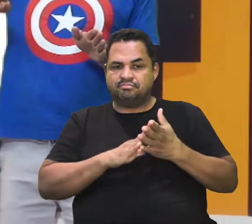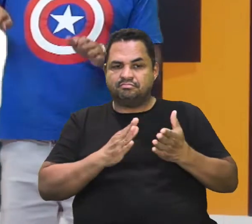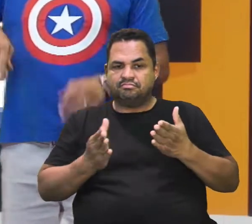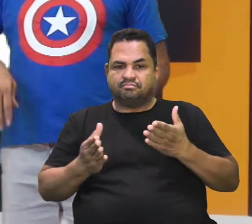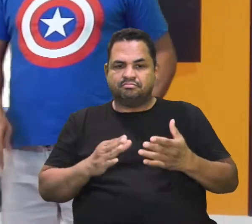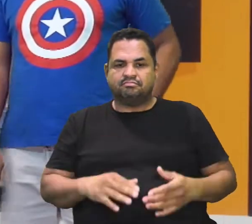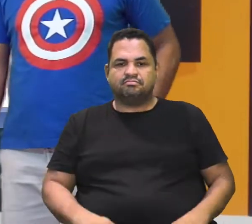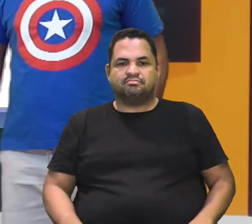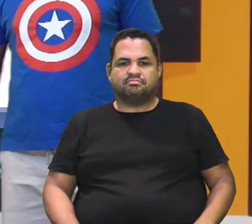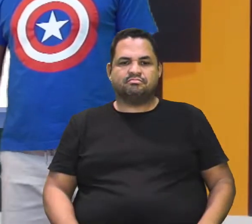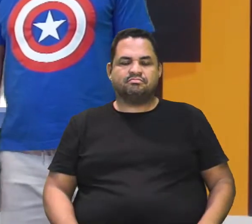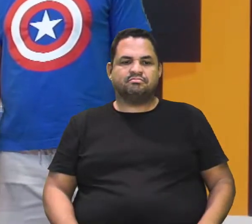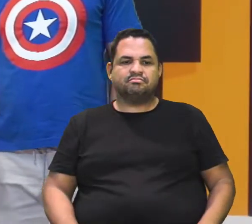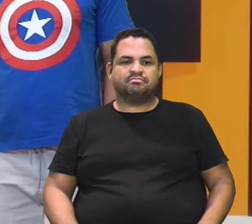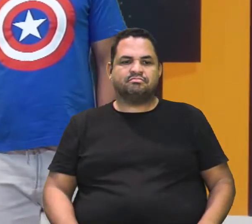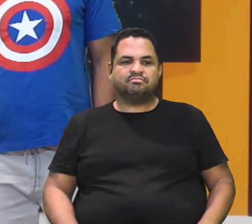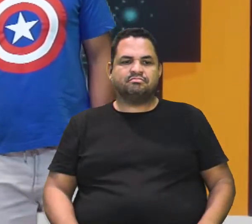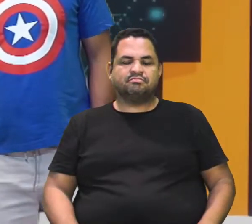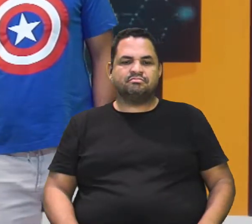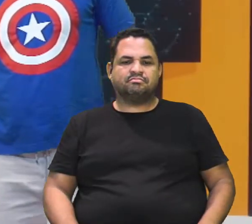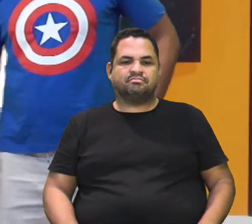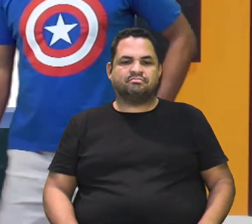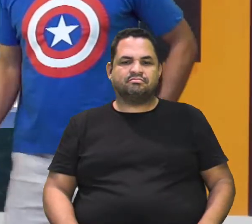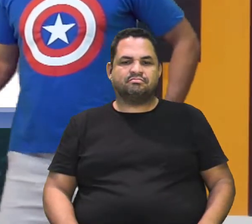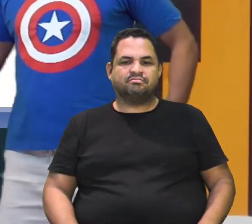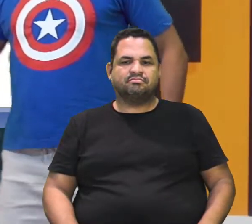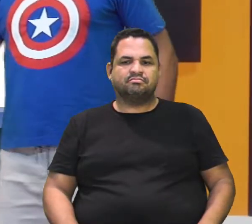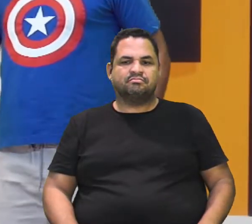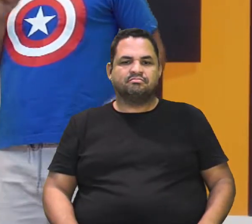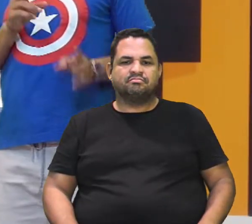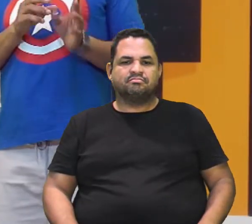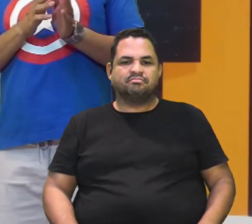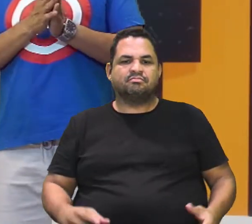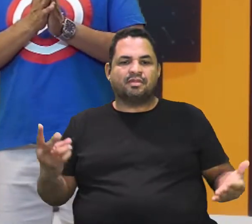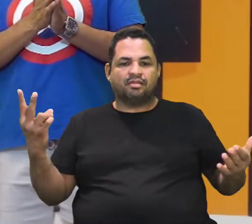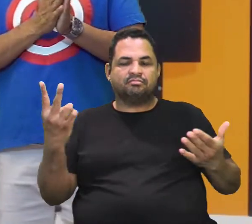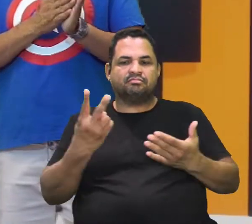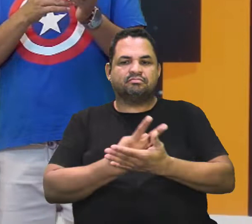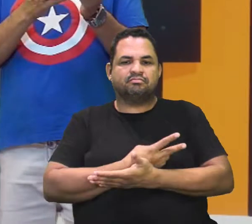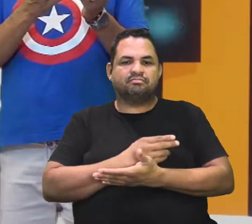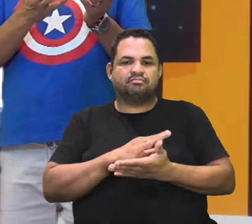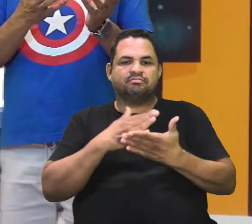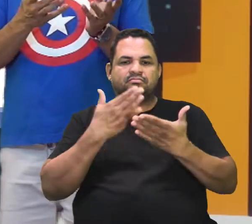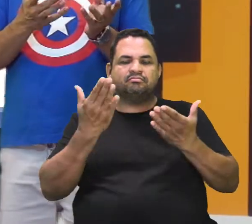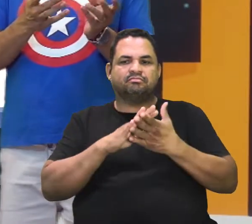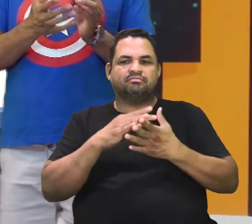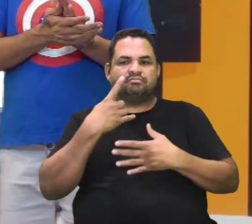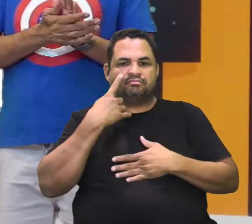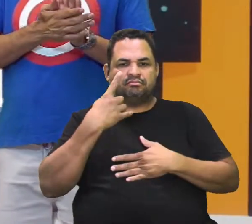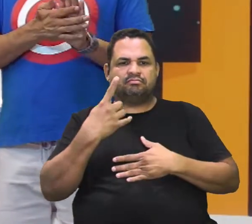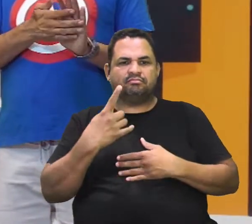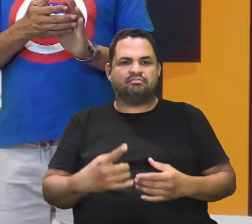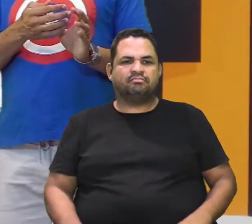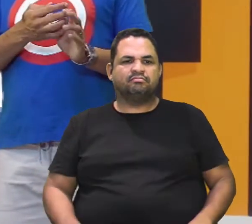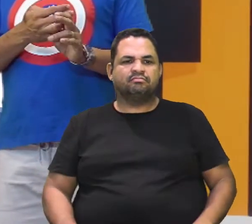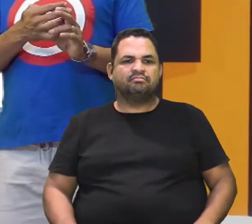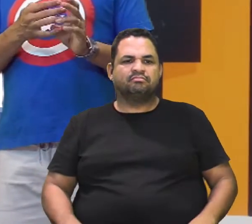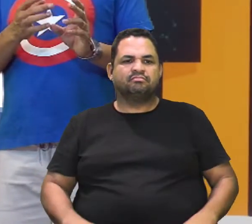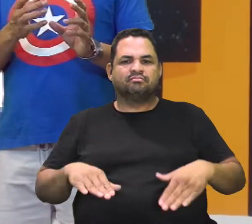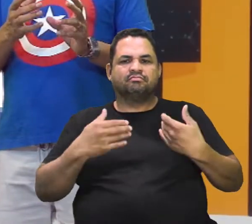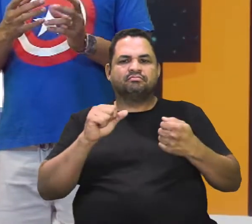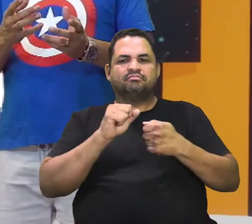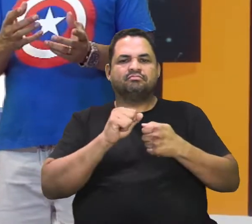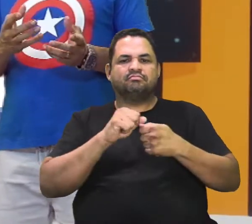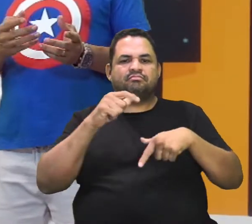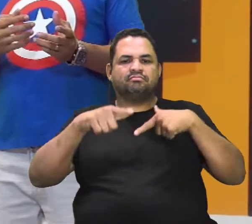qualquer outra inclinaçãozinha, ali já é elipse, né? E isso acontece muito, não sei se vocês já passaram por essa situação, quando você vai fazer